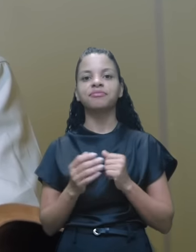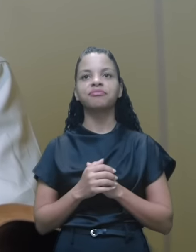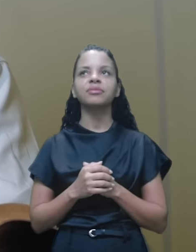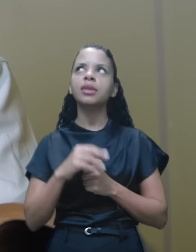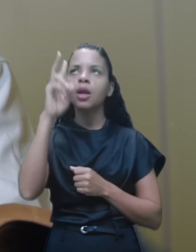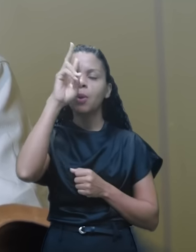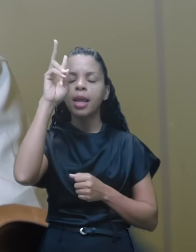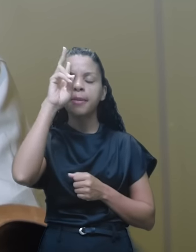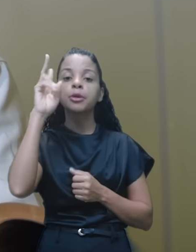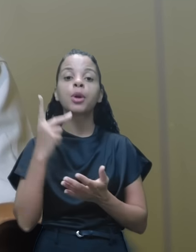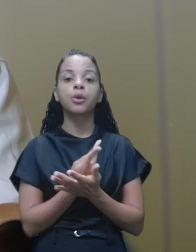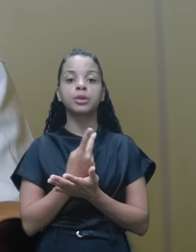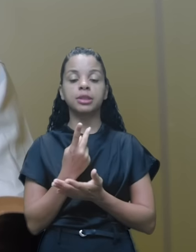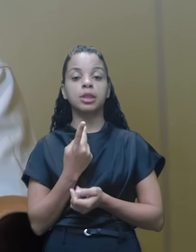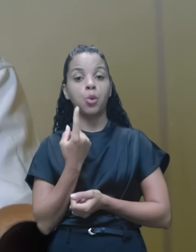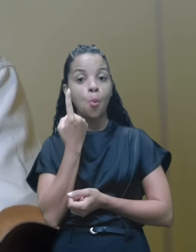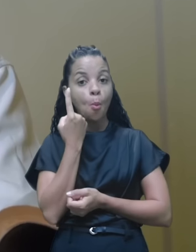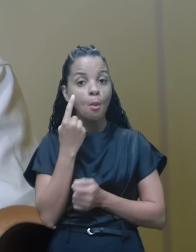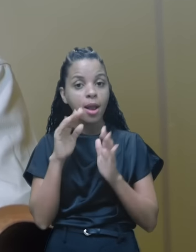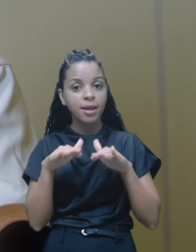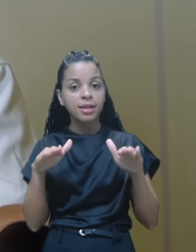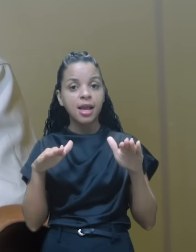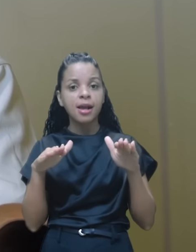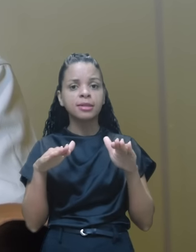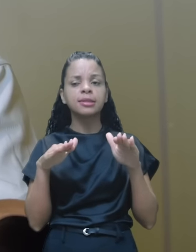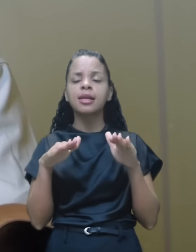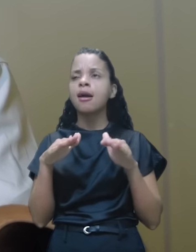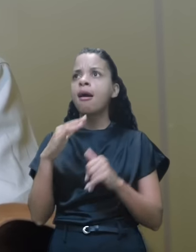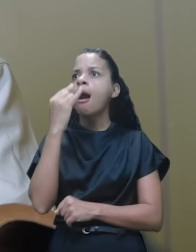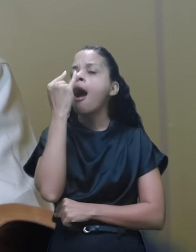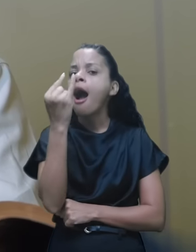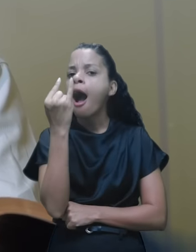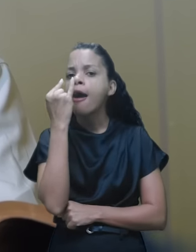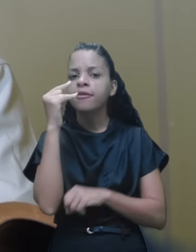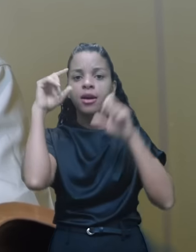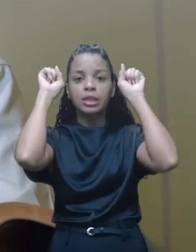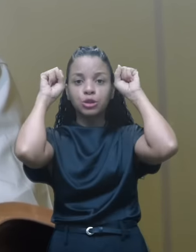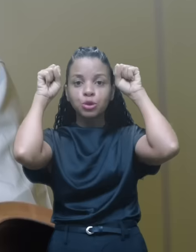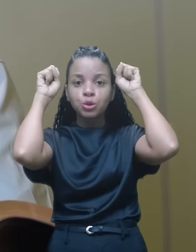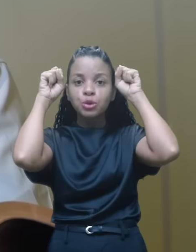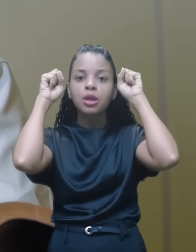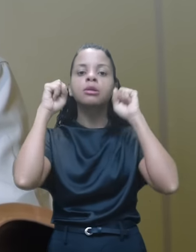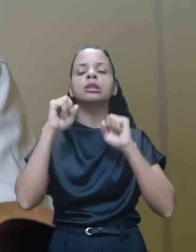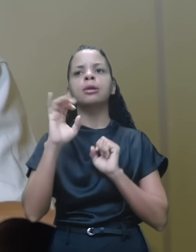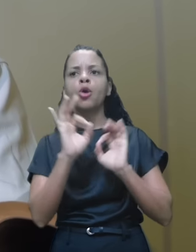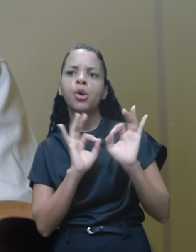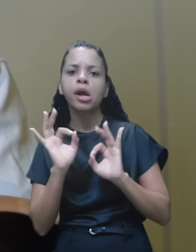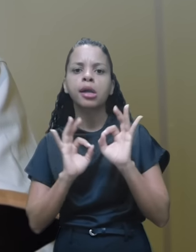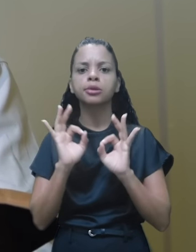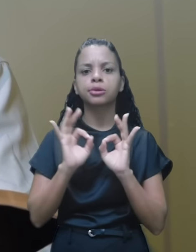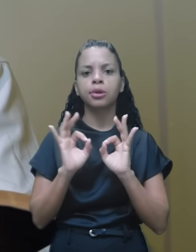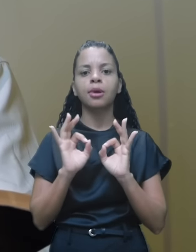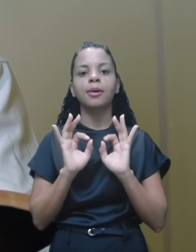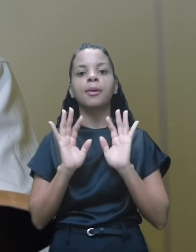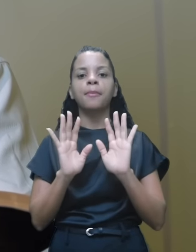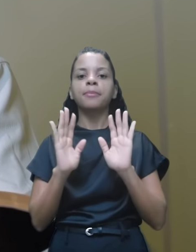que uma criança que era muito fã dela fez de tudo para conseguir, finalmente estava ali frente a frente com a Xuxa e